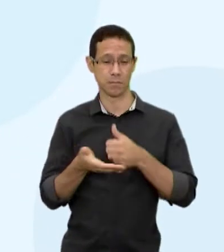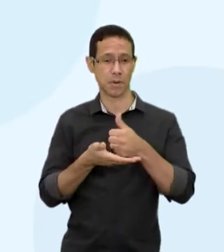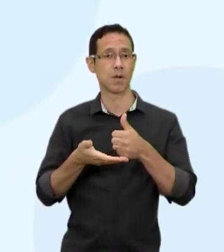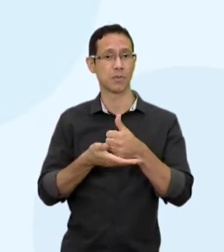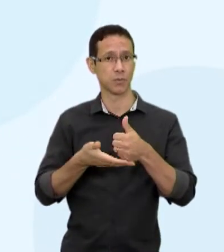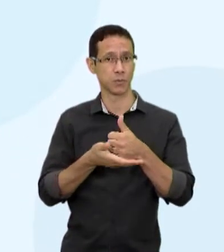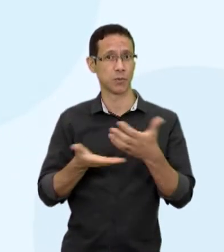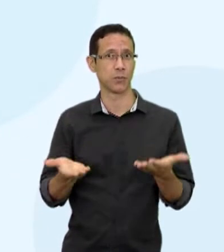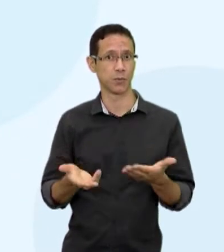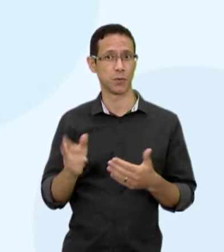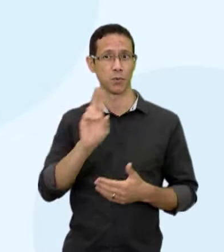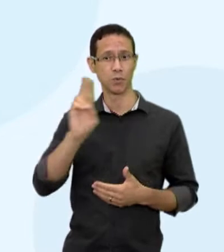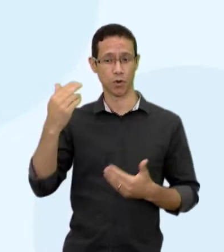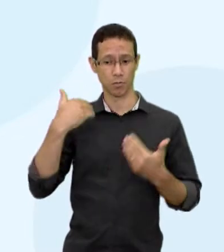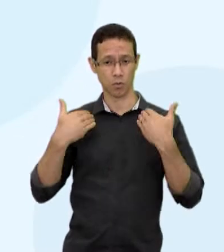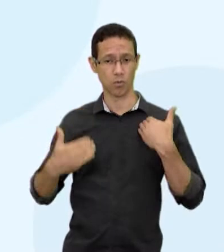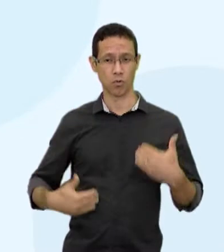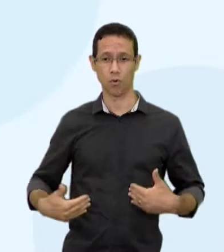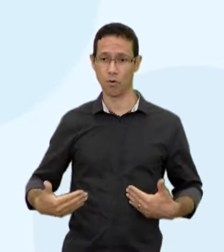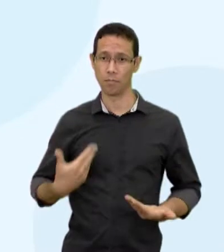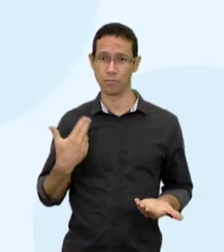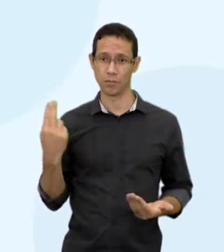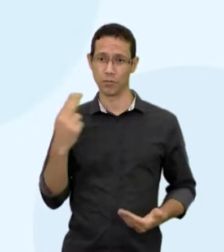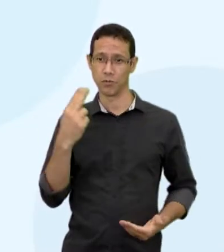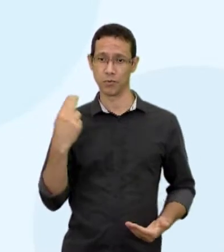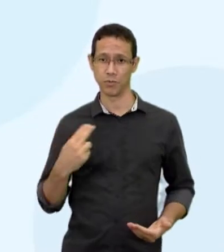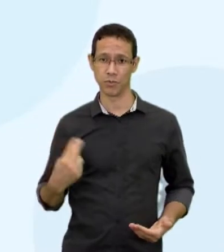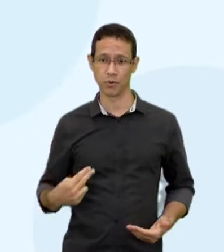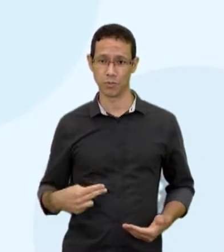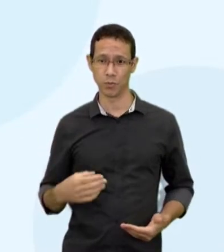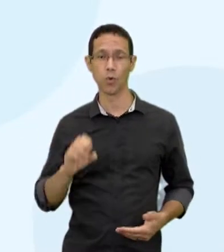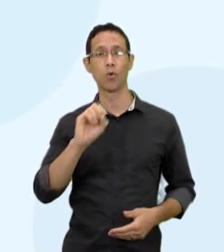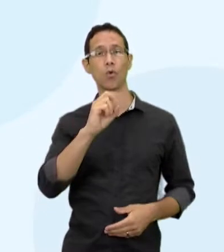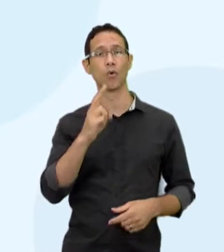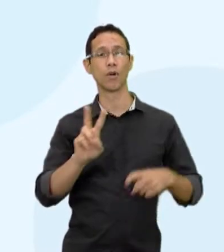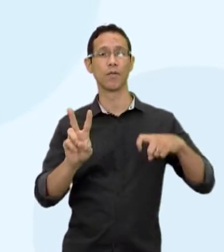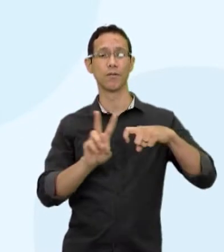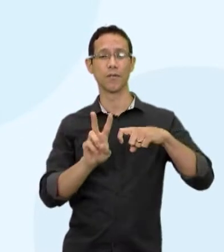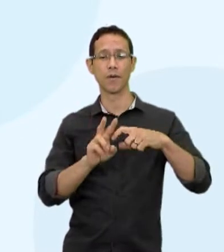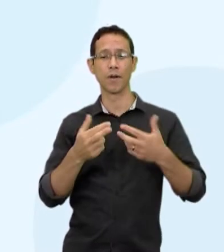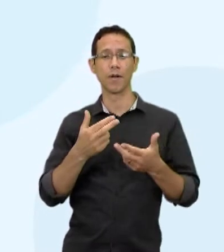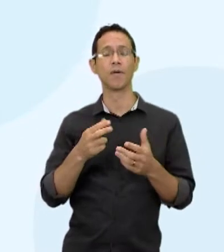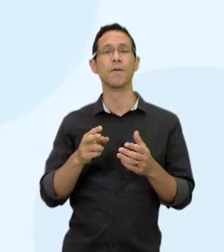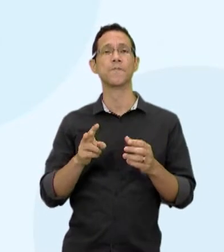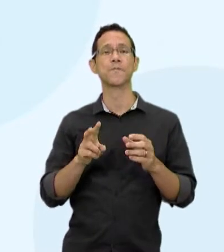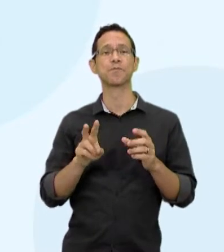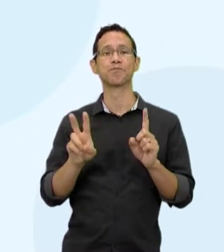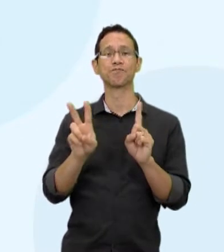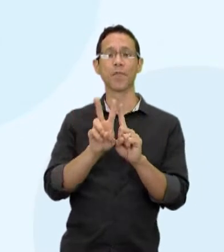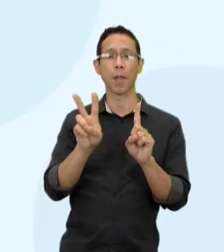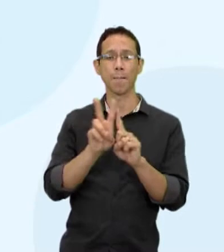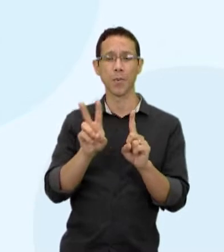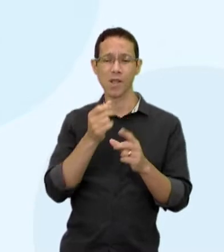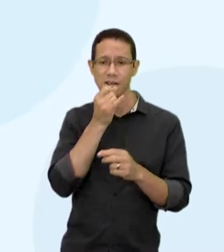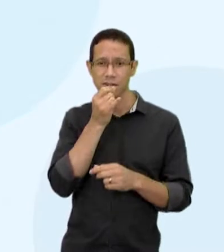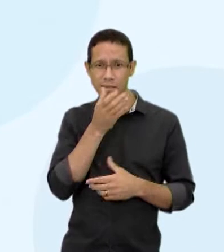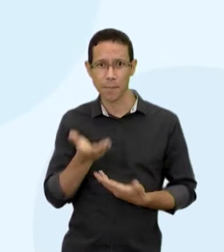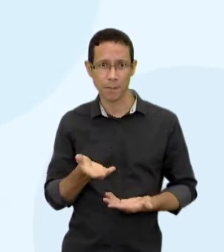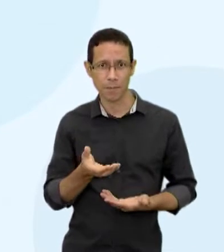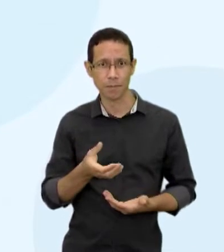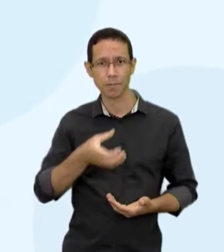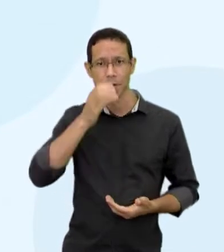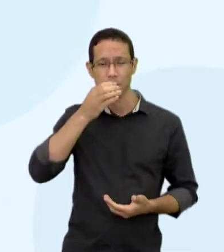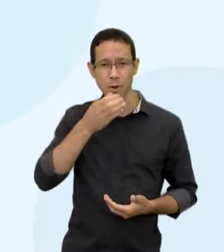o nome das partes do corpo, por exemplo, ou os verbos que designam as ações fundamentais da vida humana, como beber,